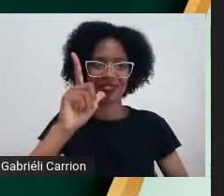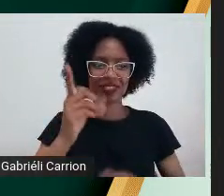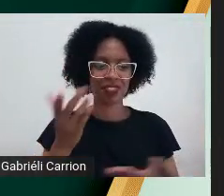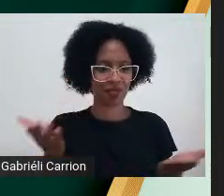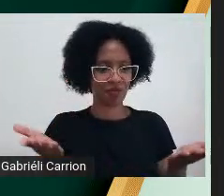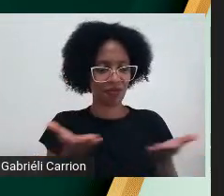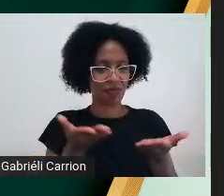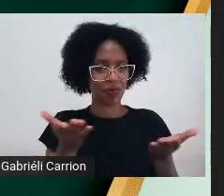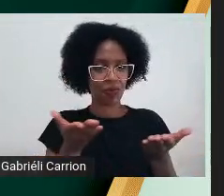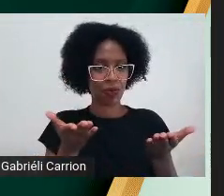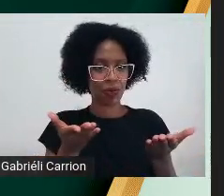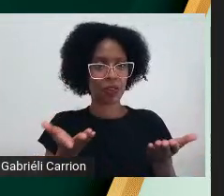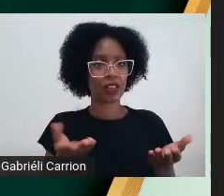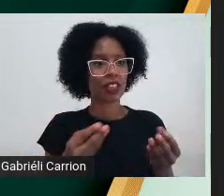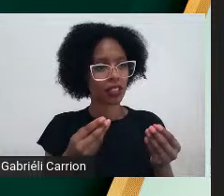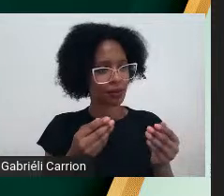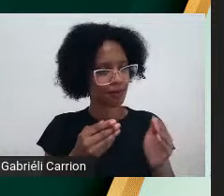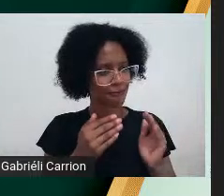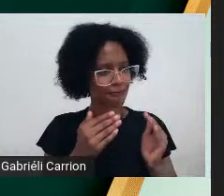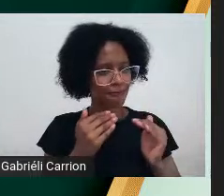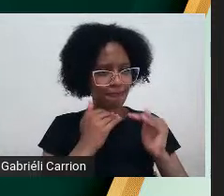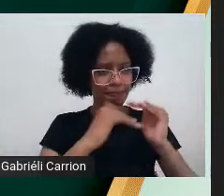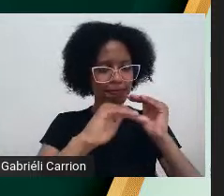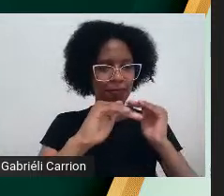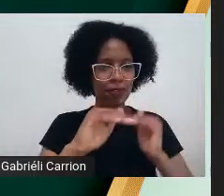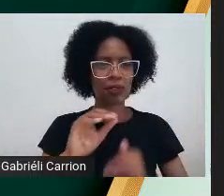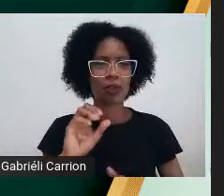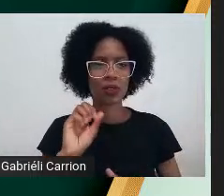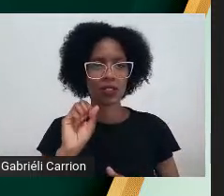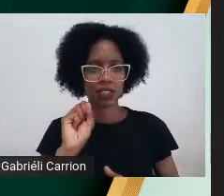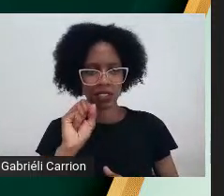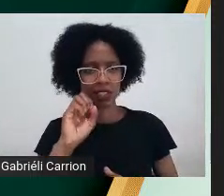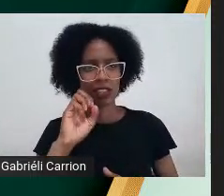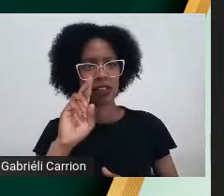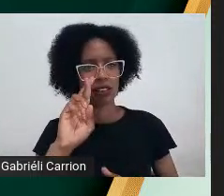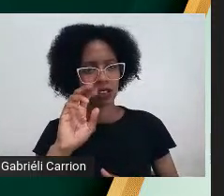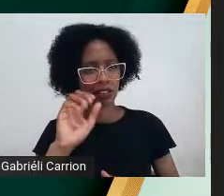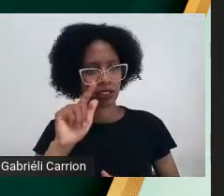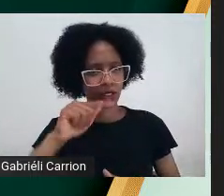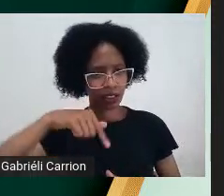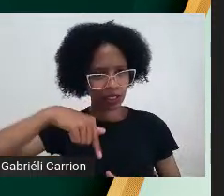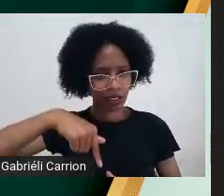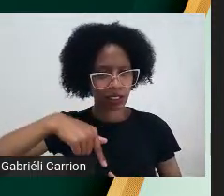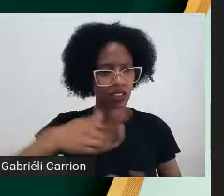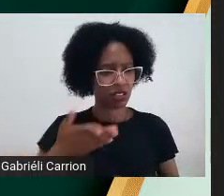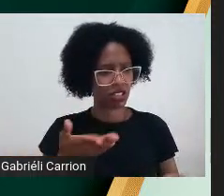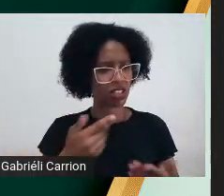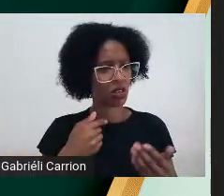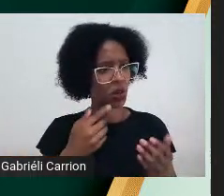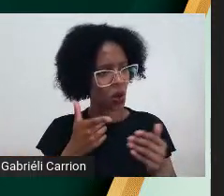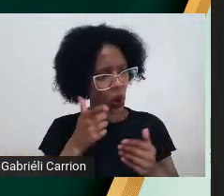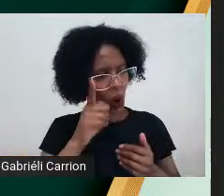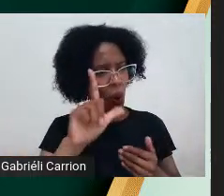concedido pelo CRQ, pelo mérito que você teve ao longo da